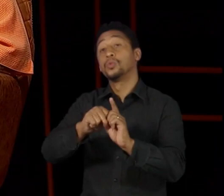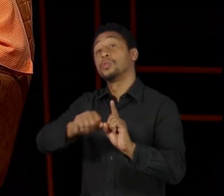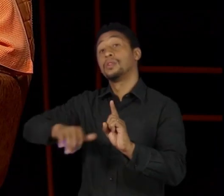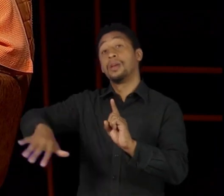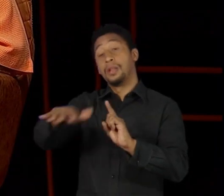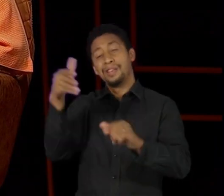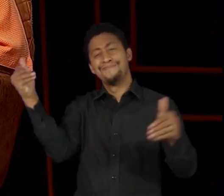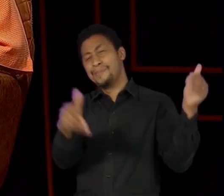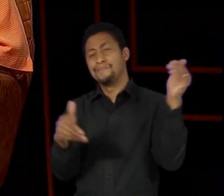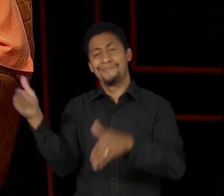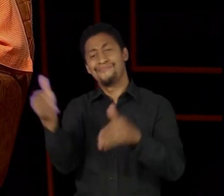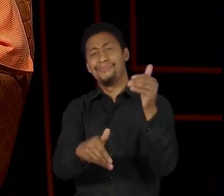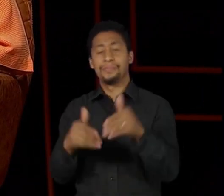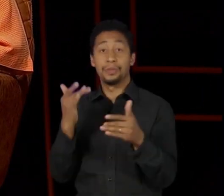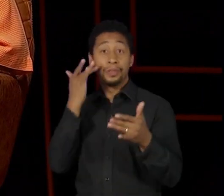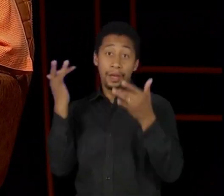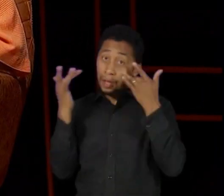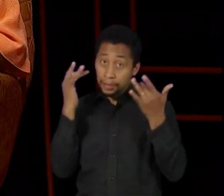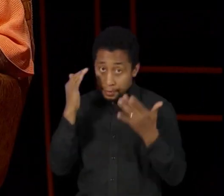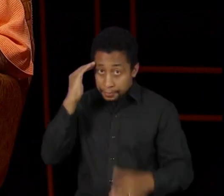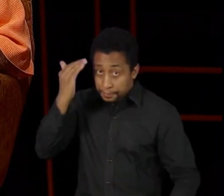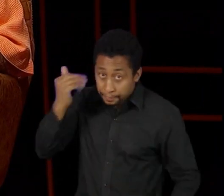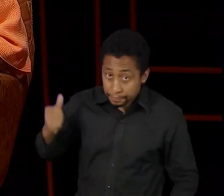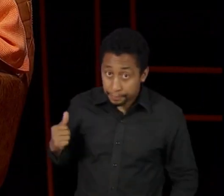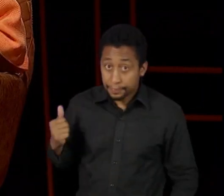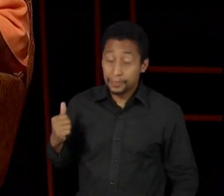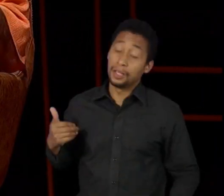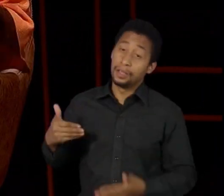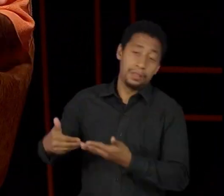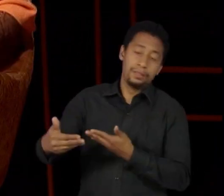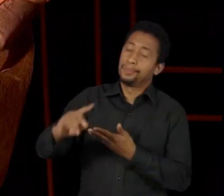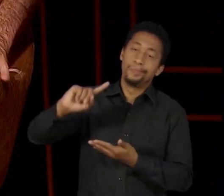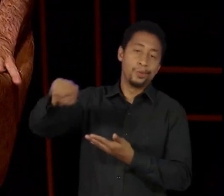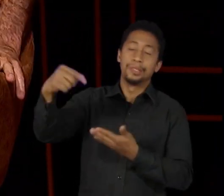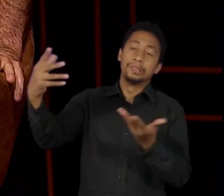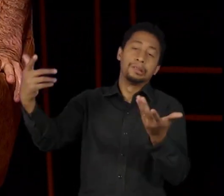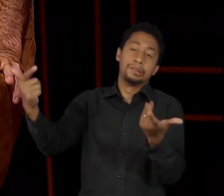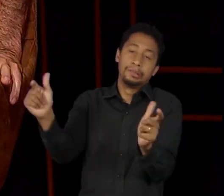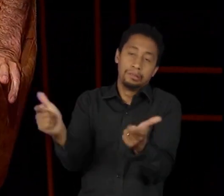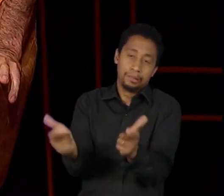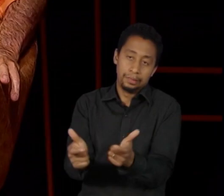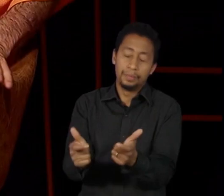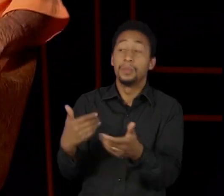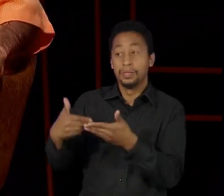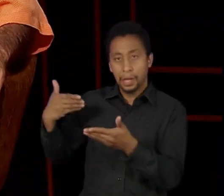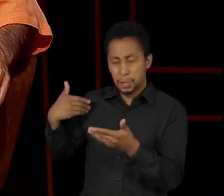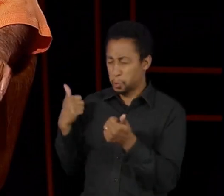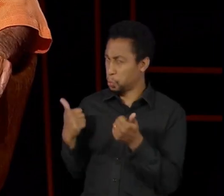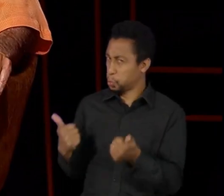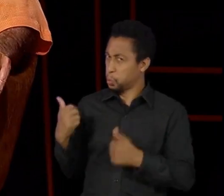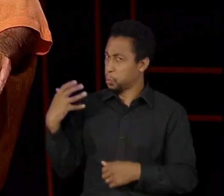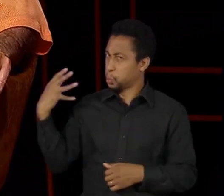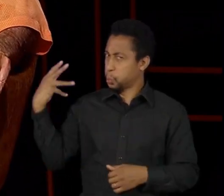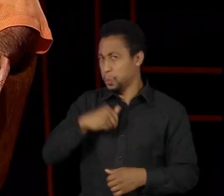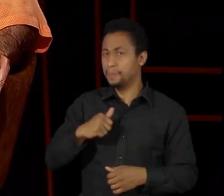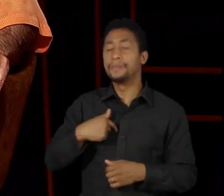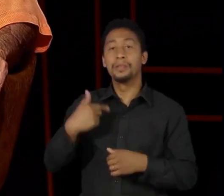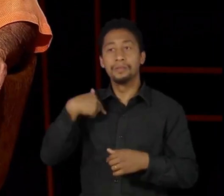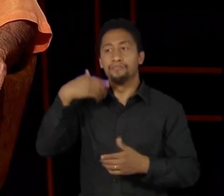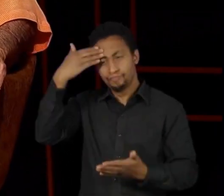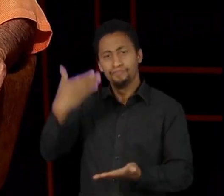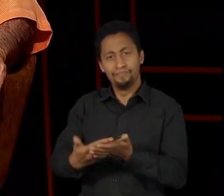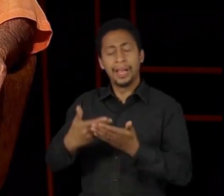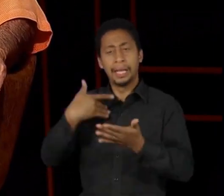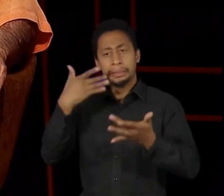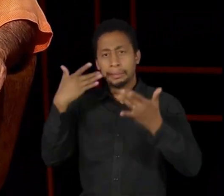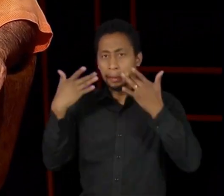teatro. Entendeu? Isso é o mais lindo, era o mais lindo que acontecia, porque você tinha certeza que você ia fazer